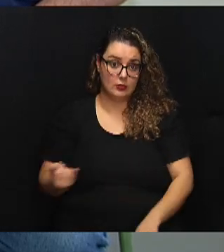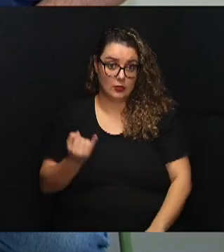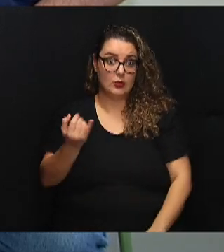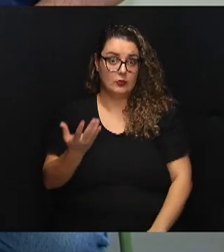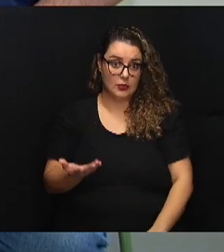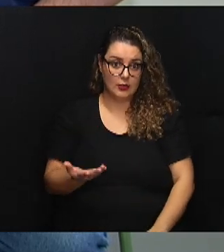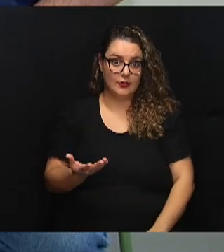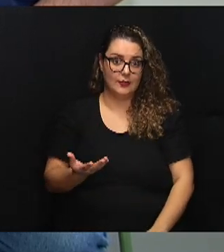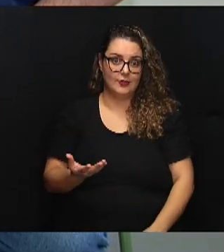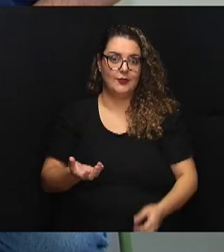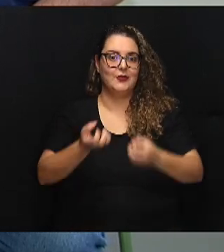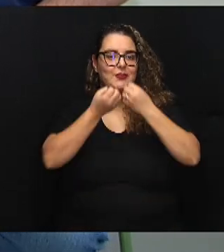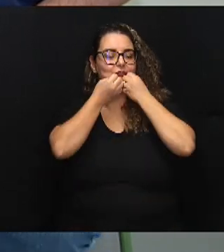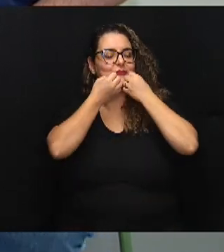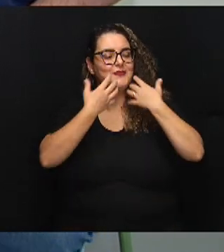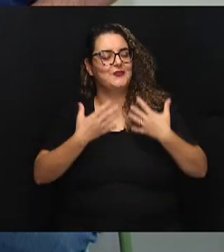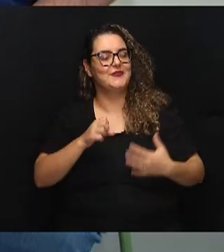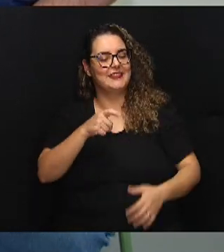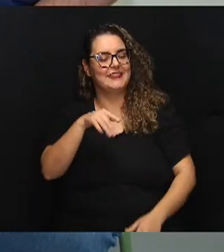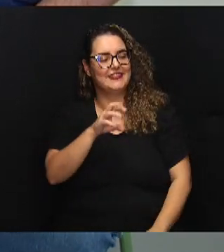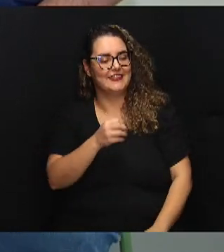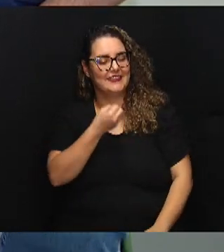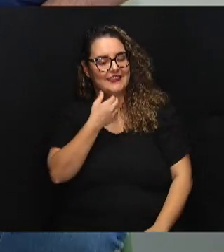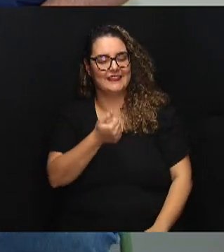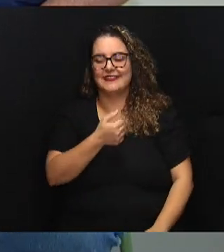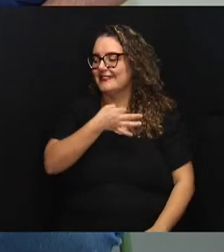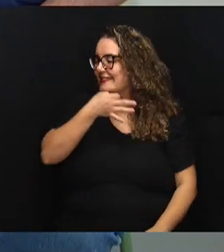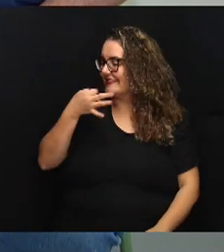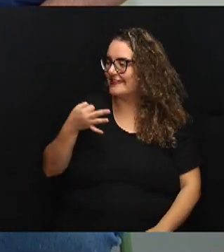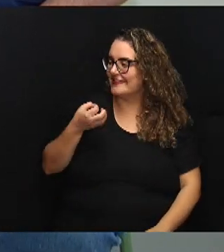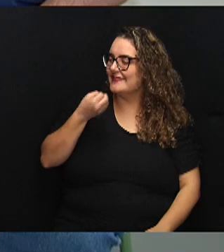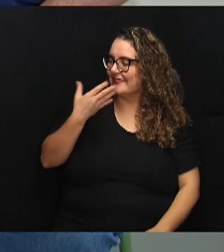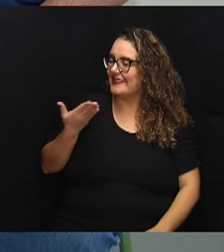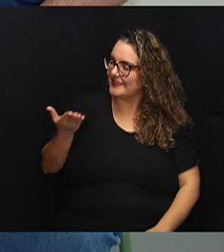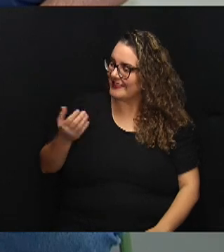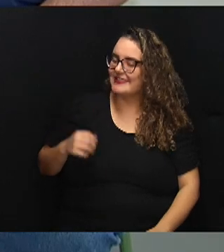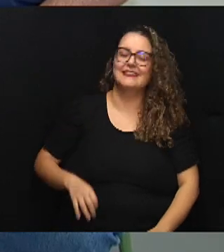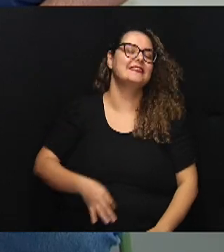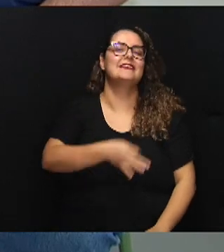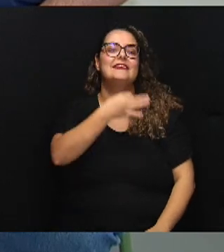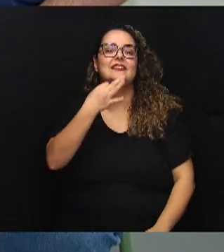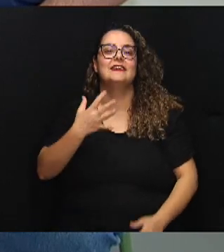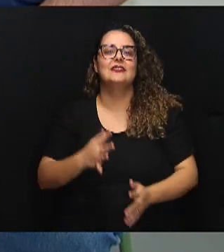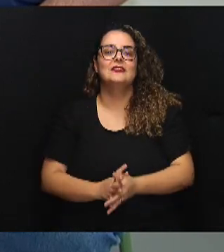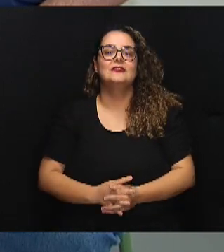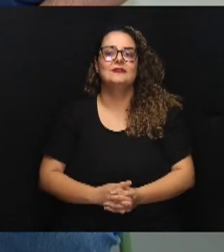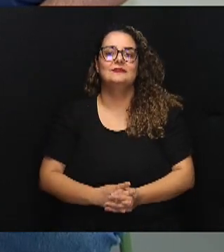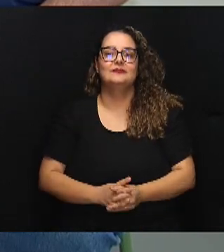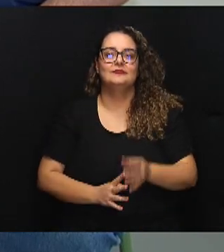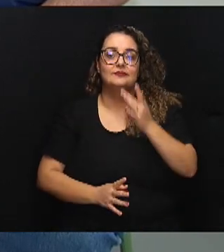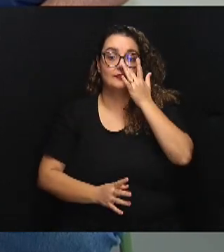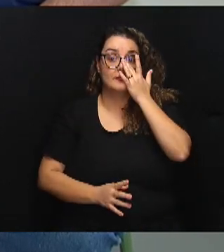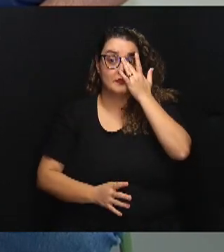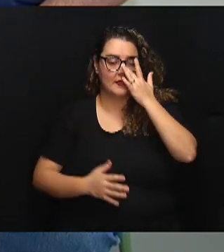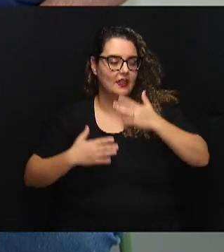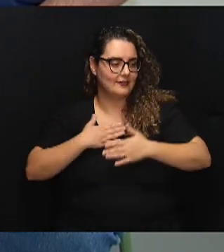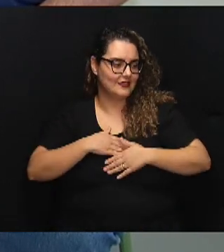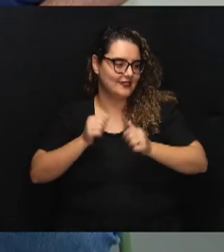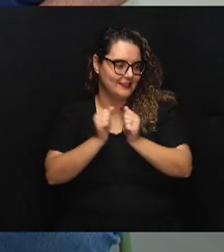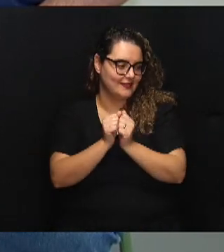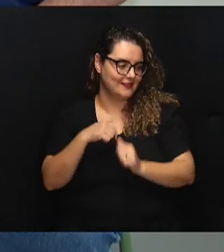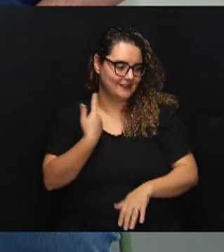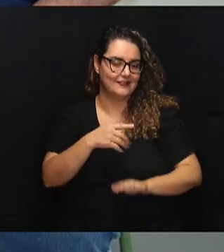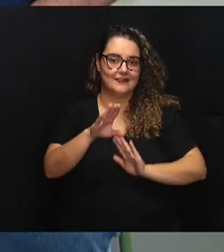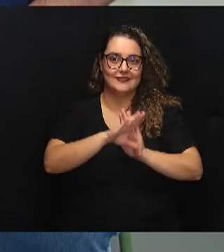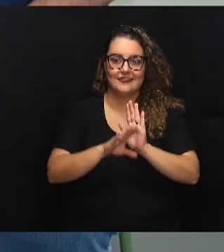importantes. Beleza? Tudo bem, Sandro? Tudo bem, sim, e você? Beleza. É prazer em tê-lo conosco aqui mais uma vez